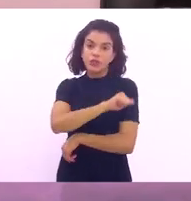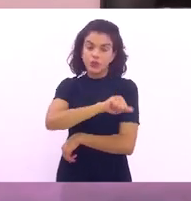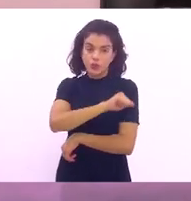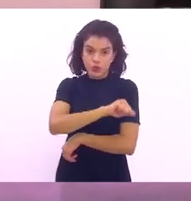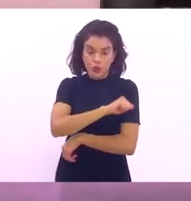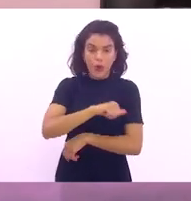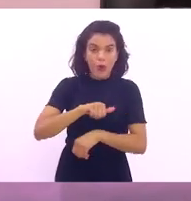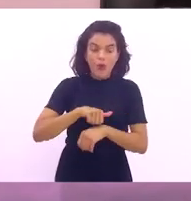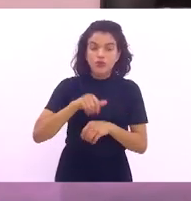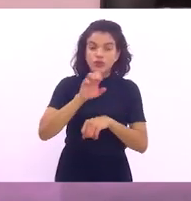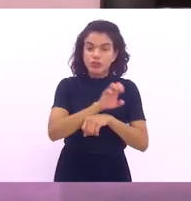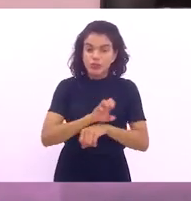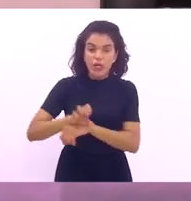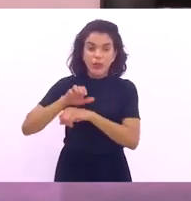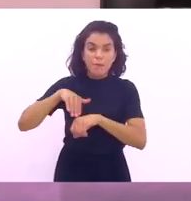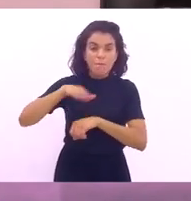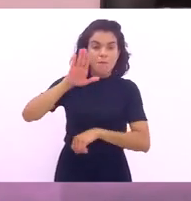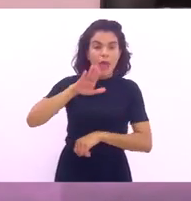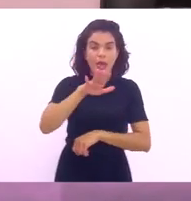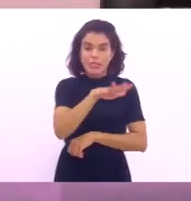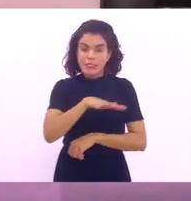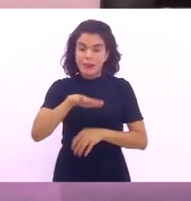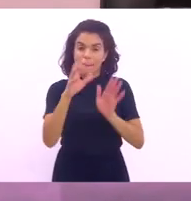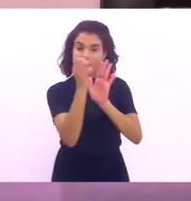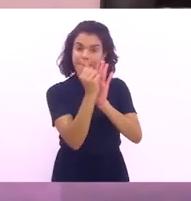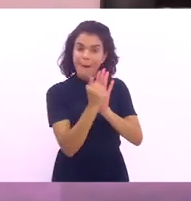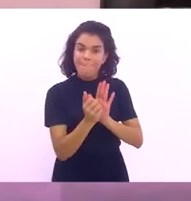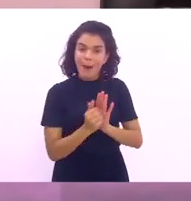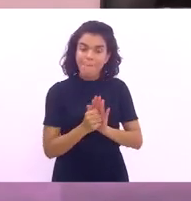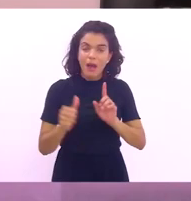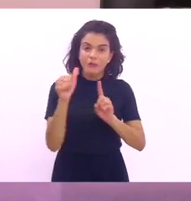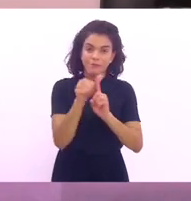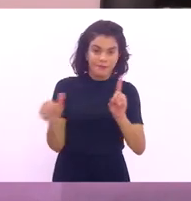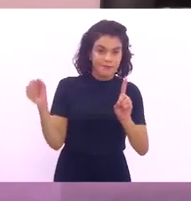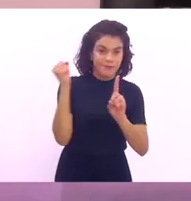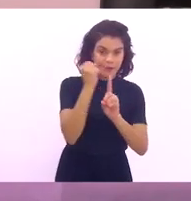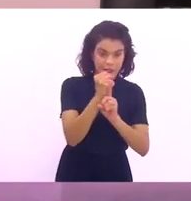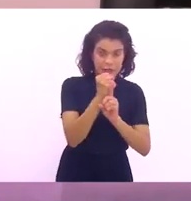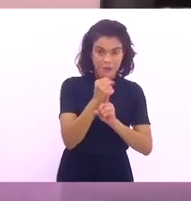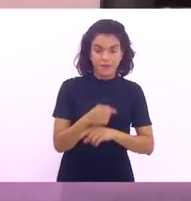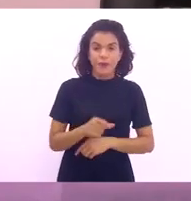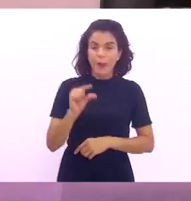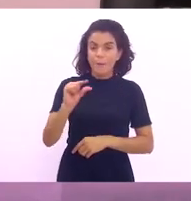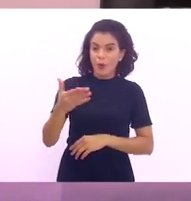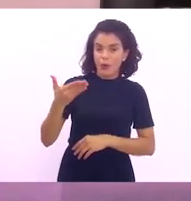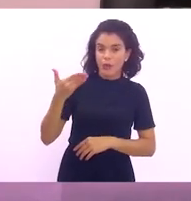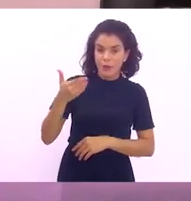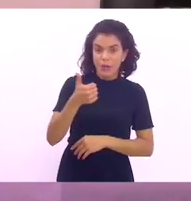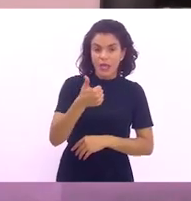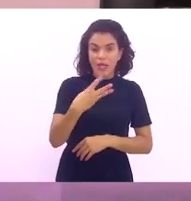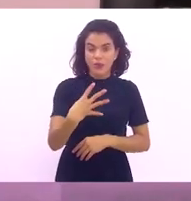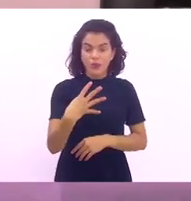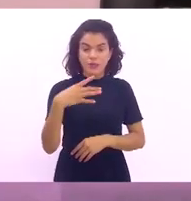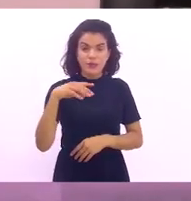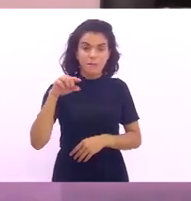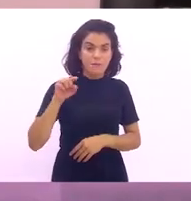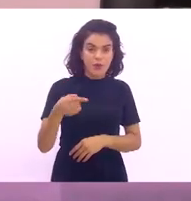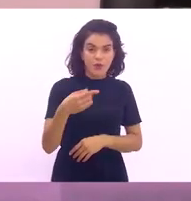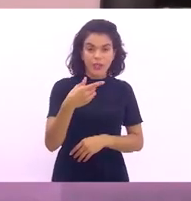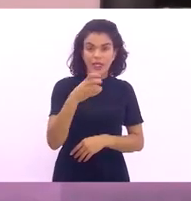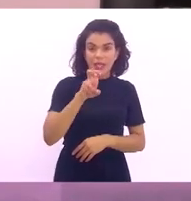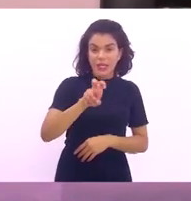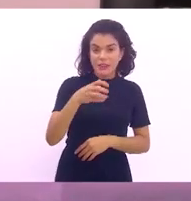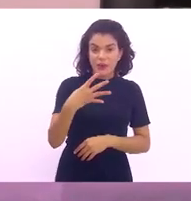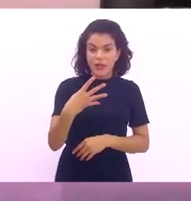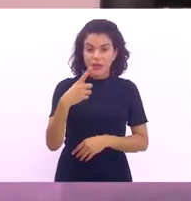que mais tem casos de feminicídios recentemente a lei 14.541